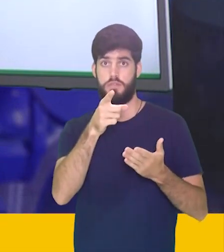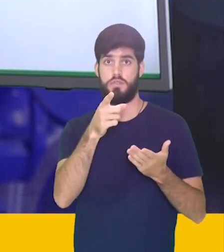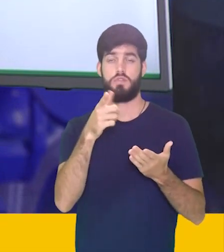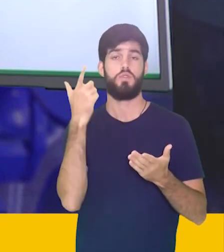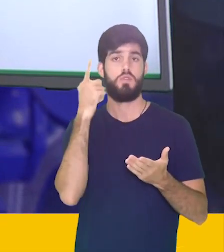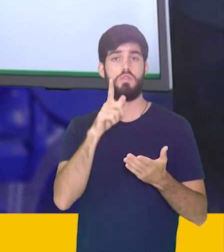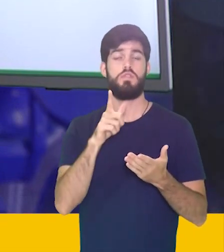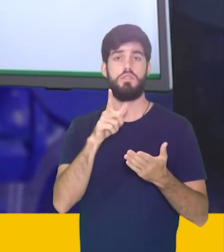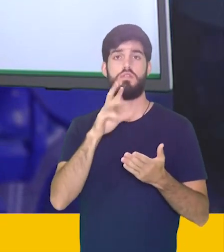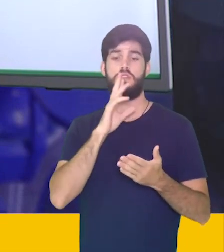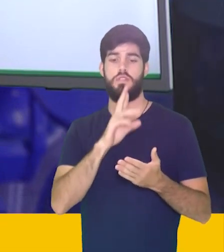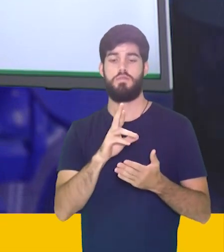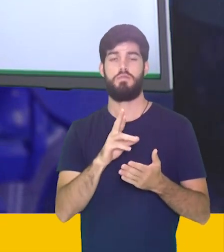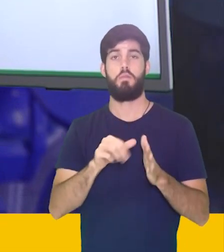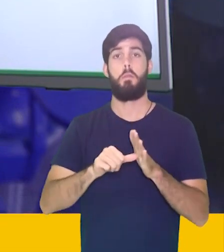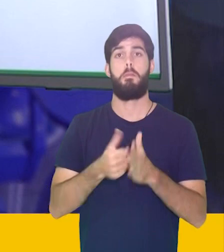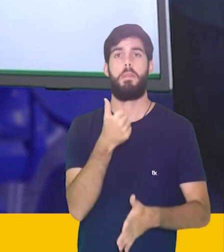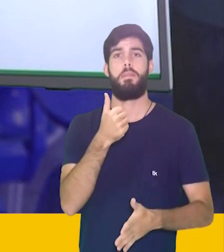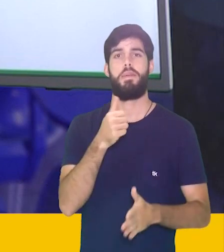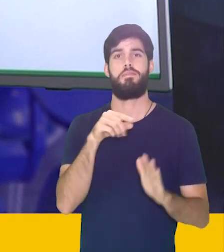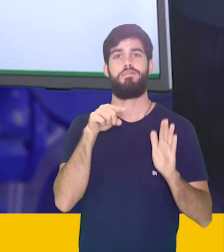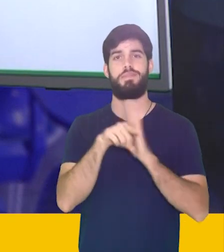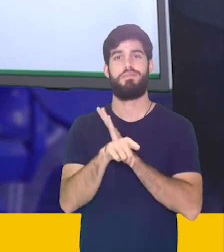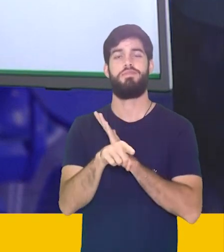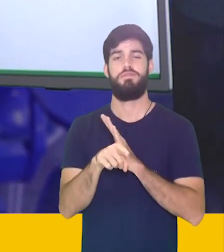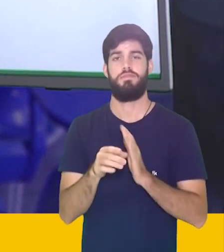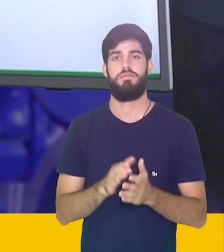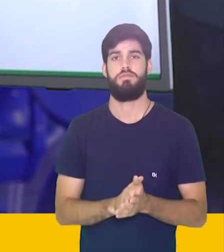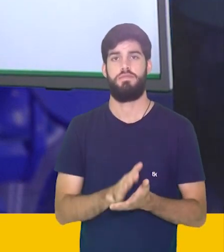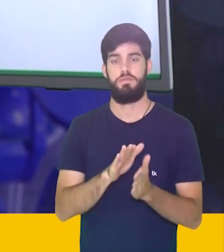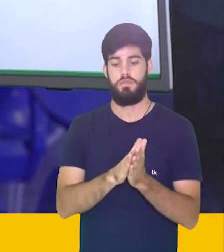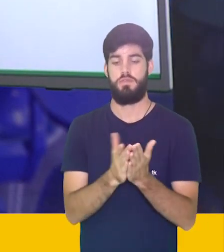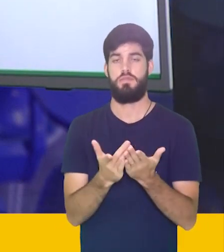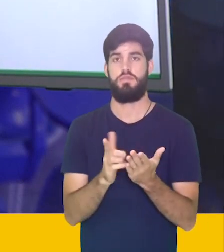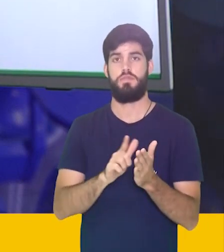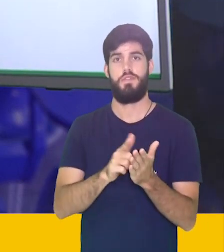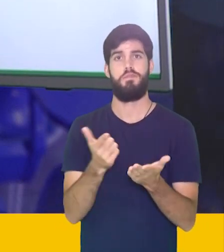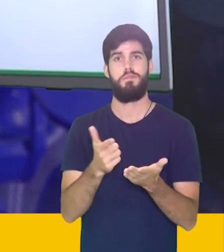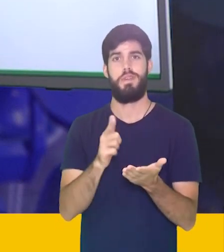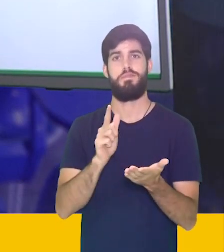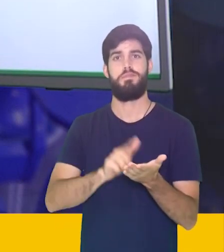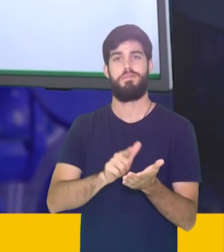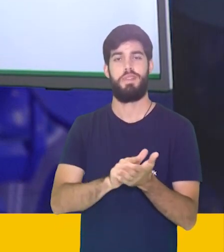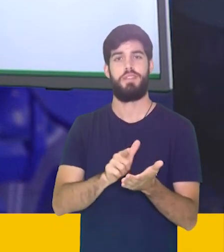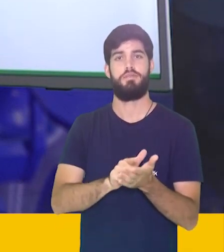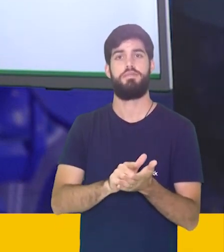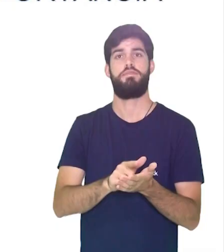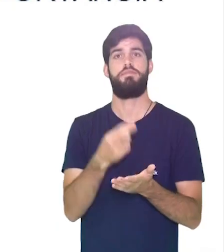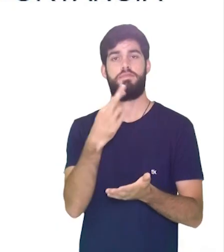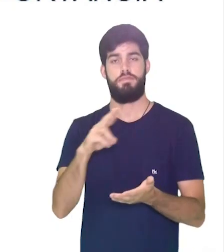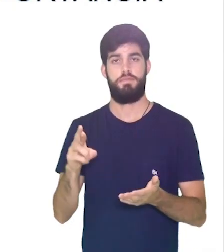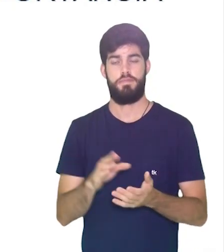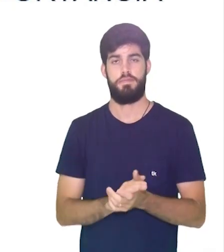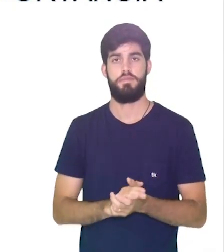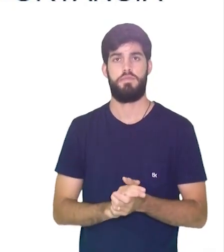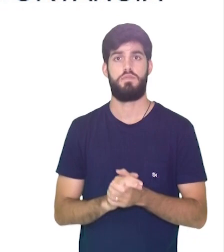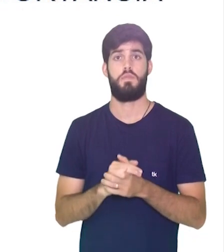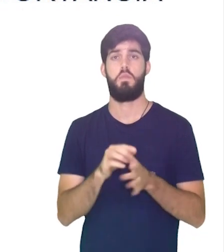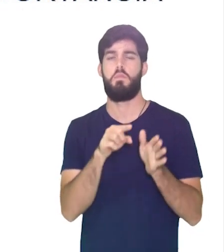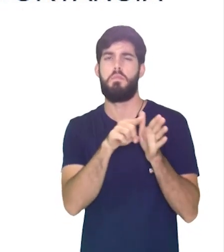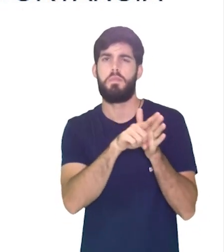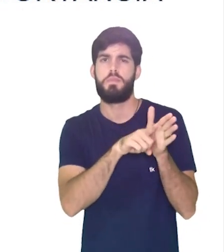vão estar aptos a responder a primeira questão da sua cartilha de ensino religioso, que ela diz o seguinte: que